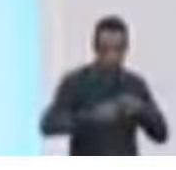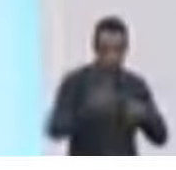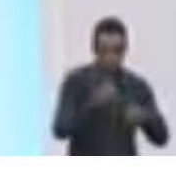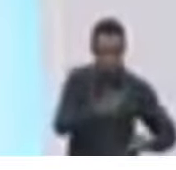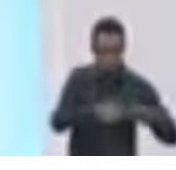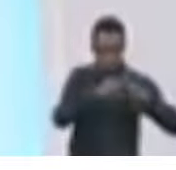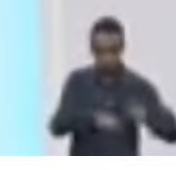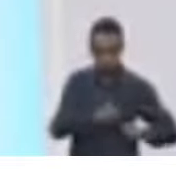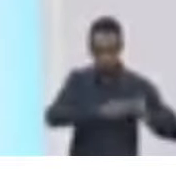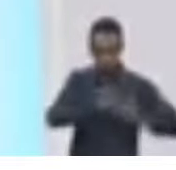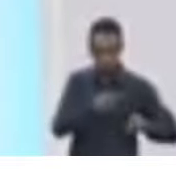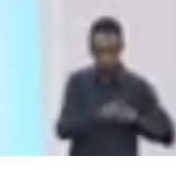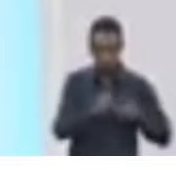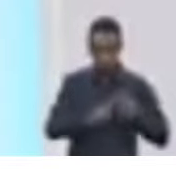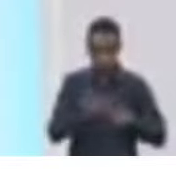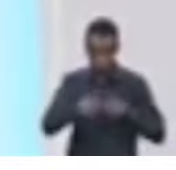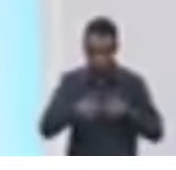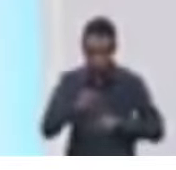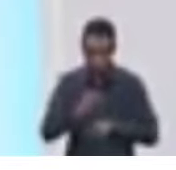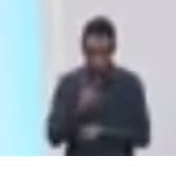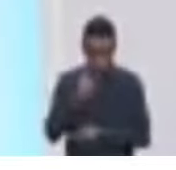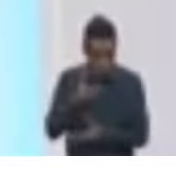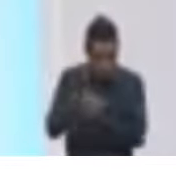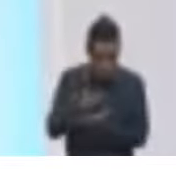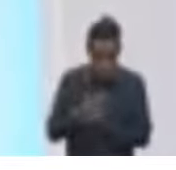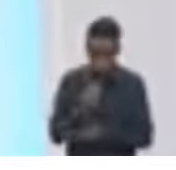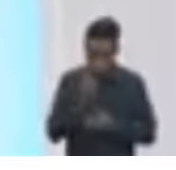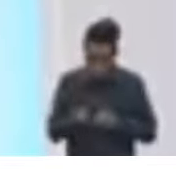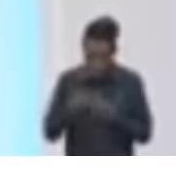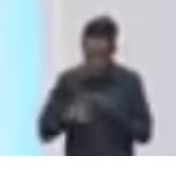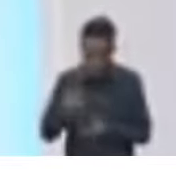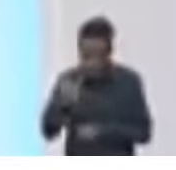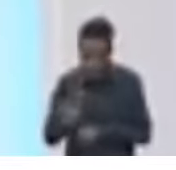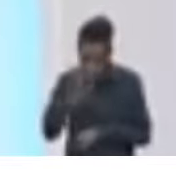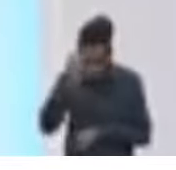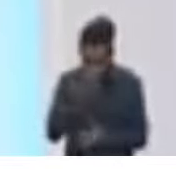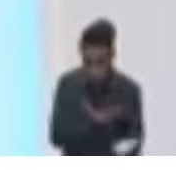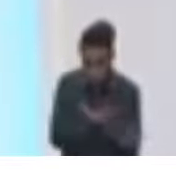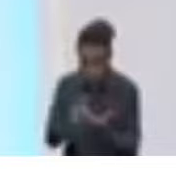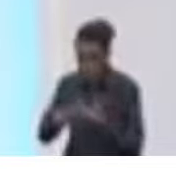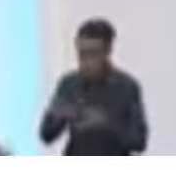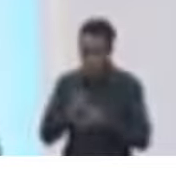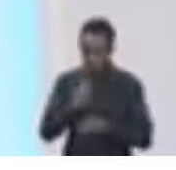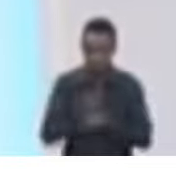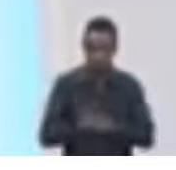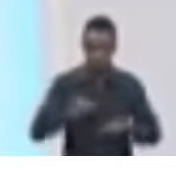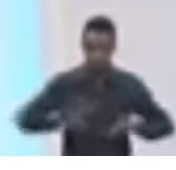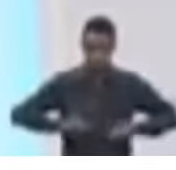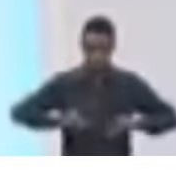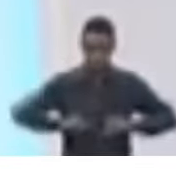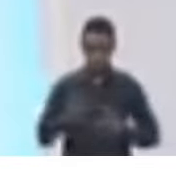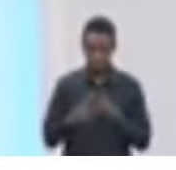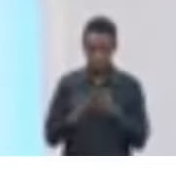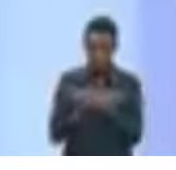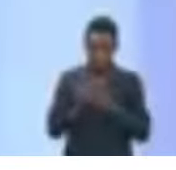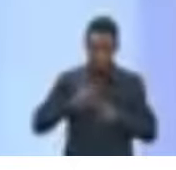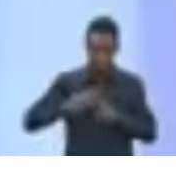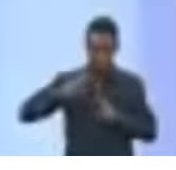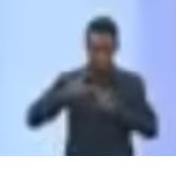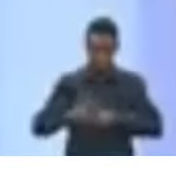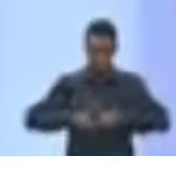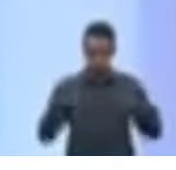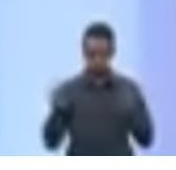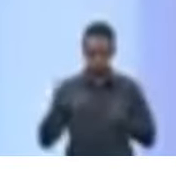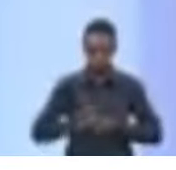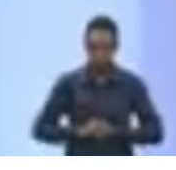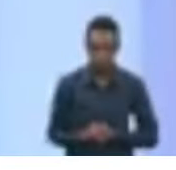terceiro, frentes de trabalho, gerando ocupação e oportunidade para a nossa juventude, que sofre o dobro no desemprego.